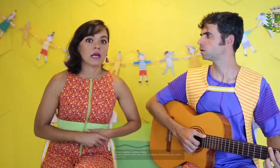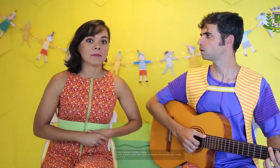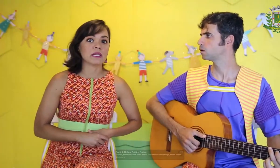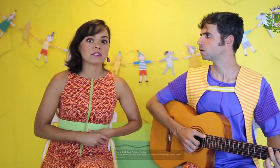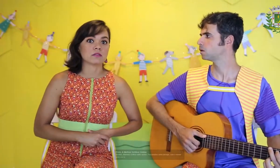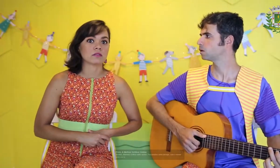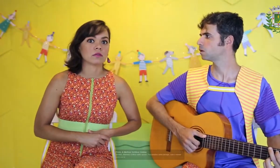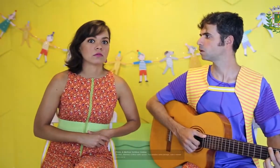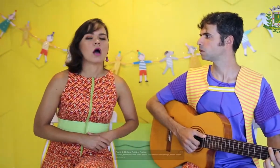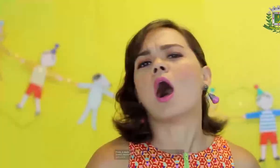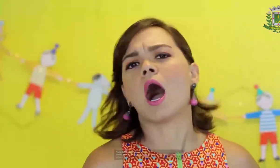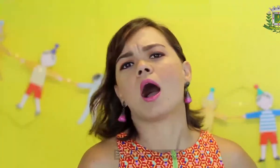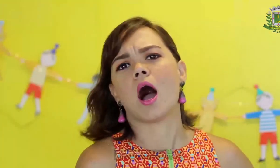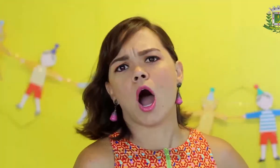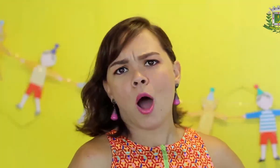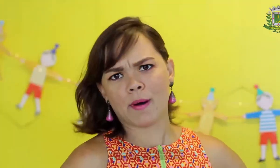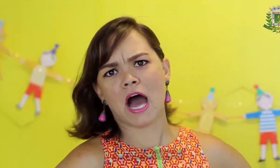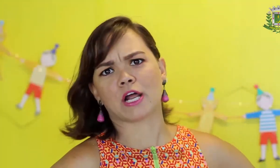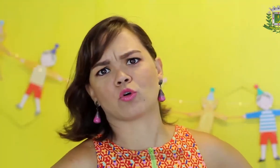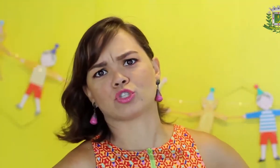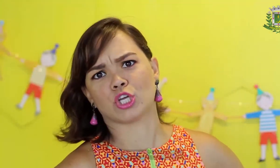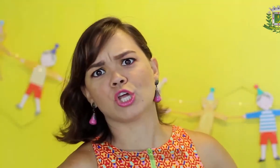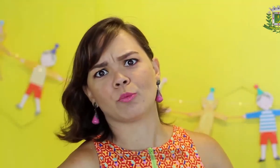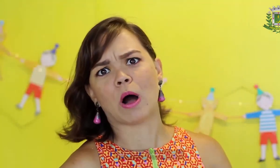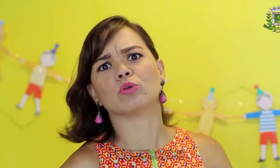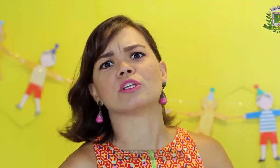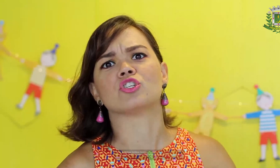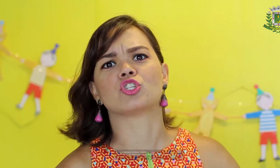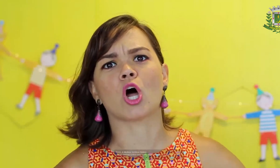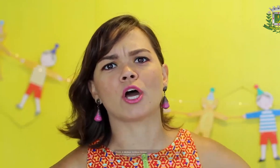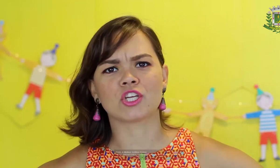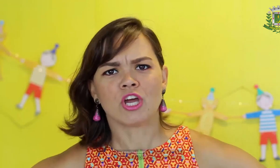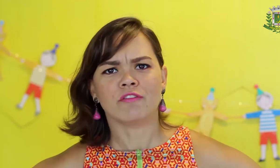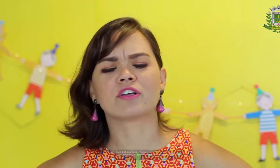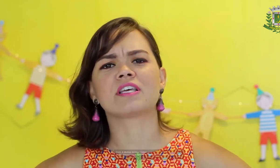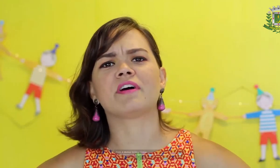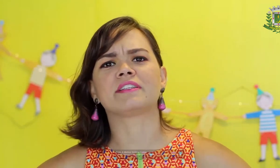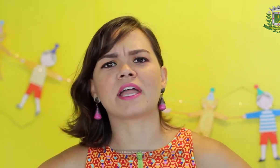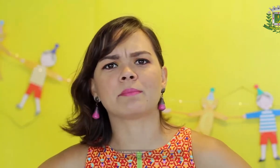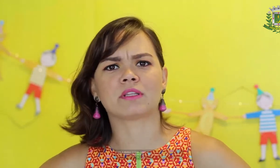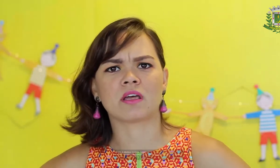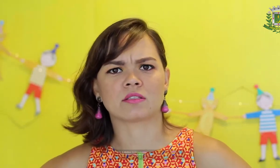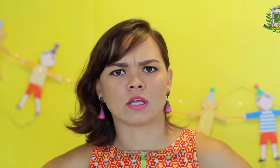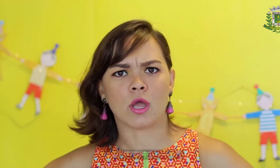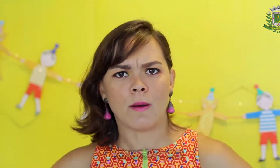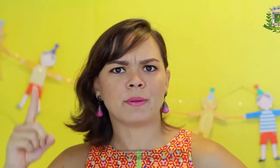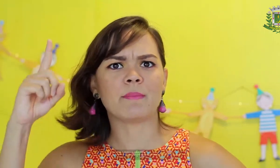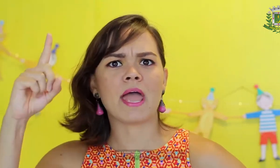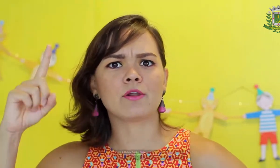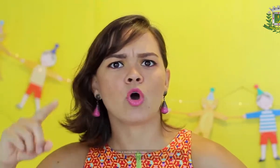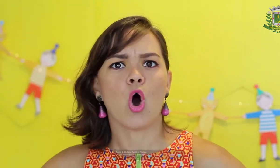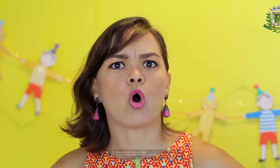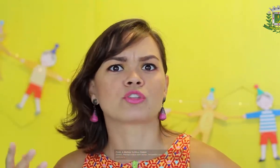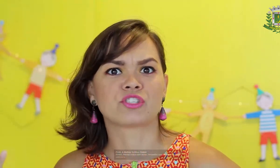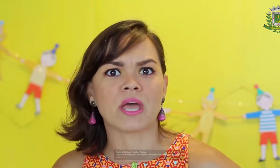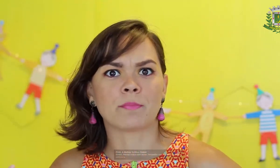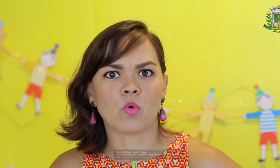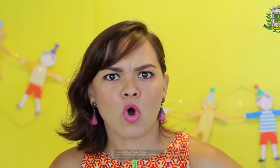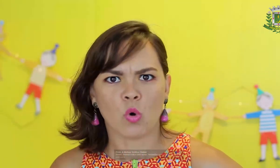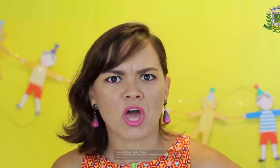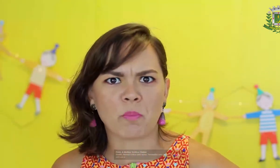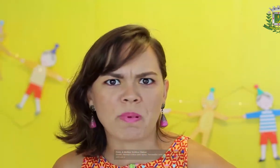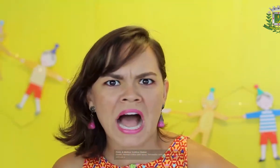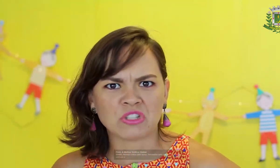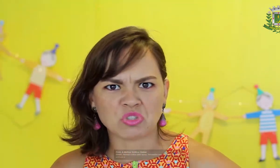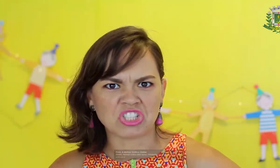Então Niamh lhe disse. Ah, para conseguir o baú das histórias, você vai ter que me trazer. Primeiro, o